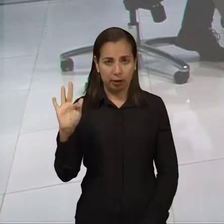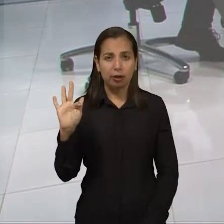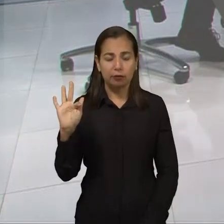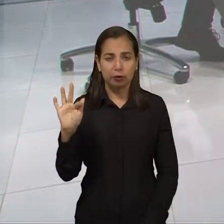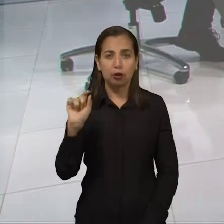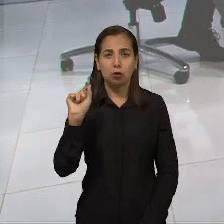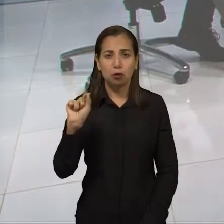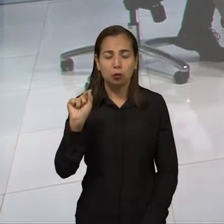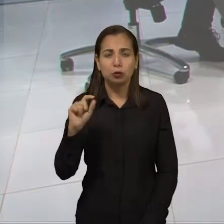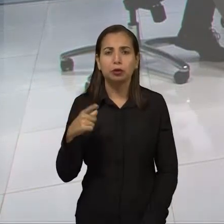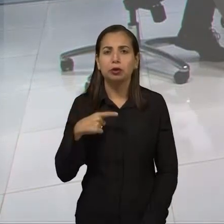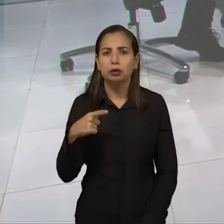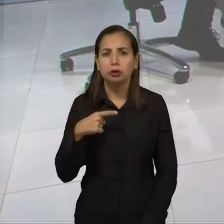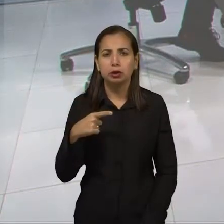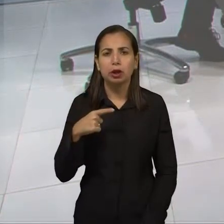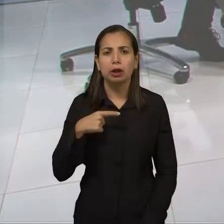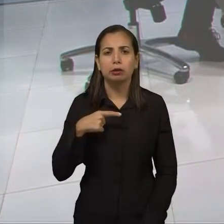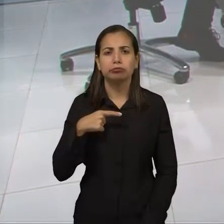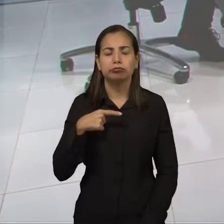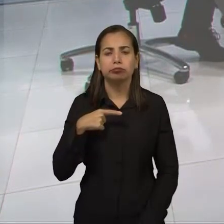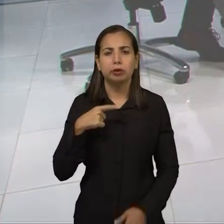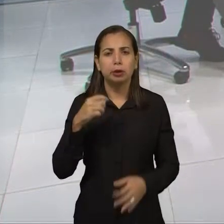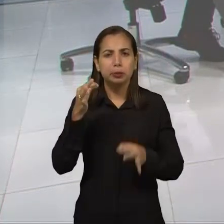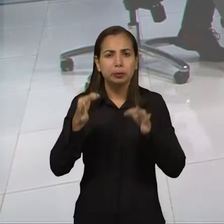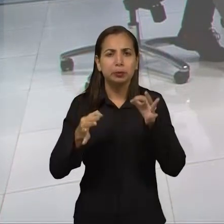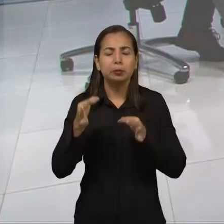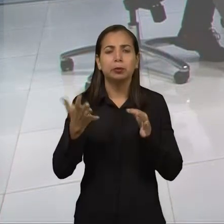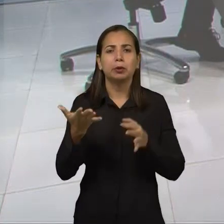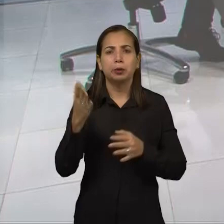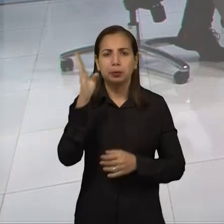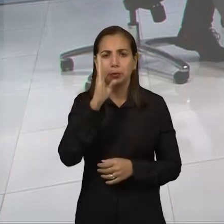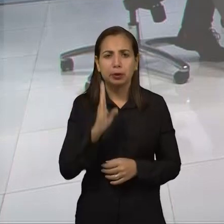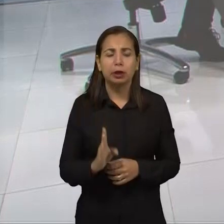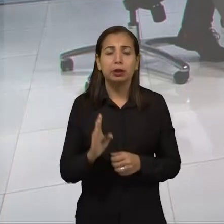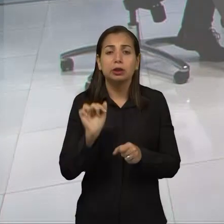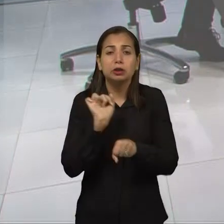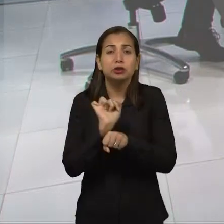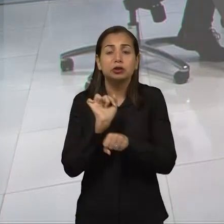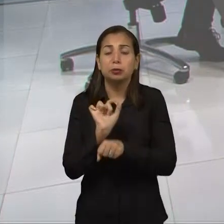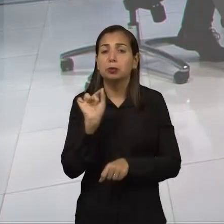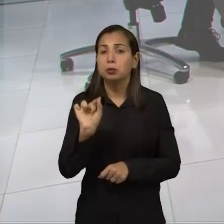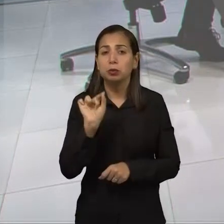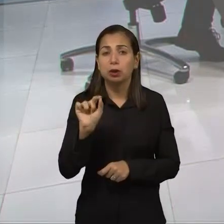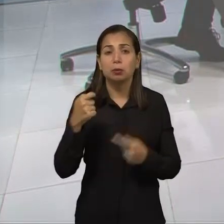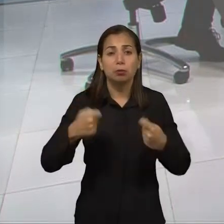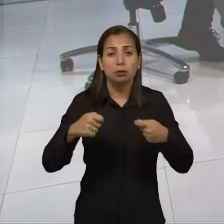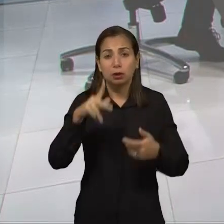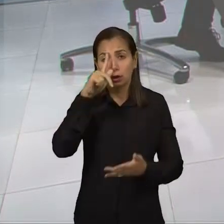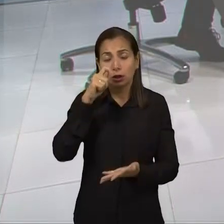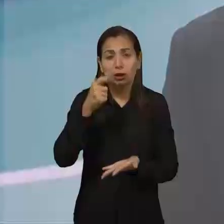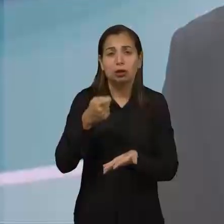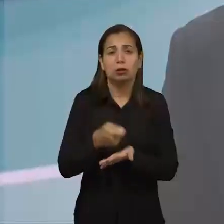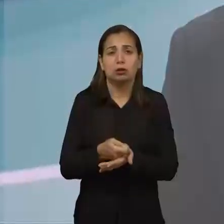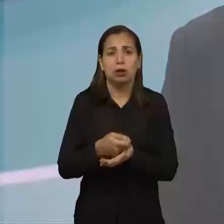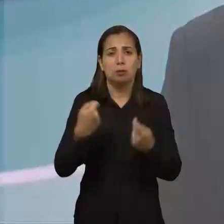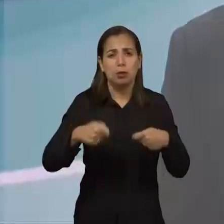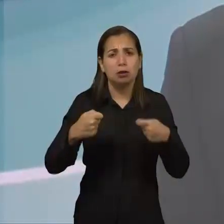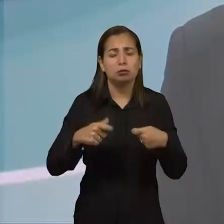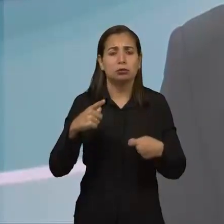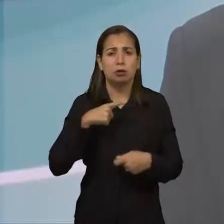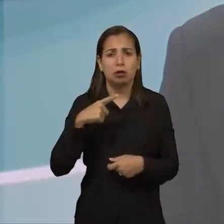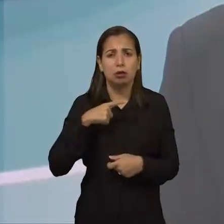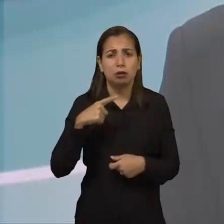Corte Constitucional Brasileira, espera-se desses homens, para além do seu preparo